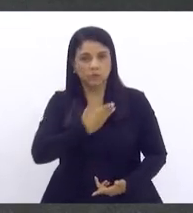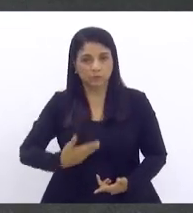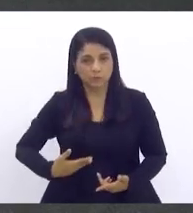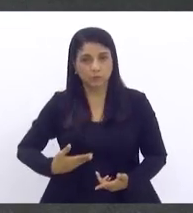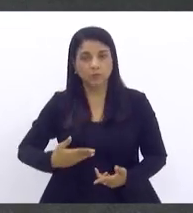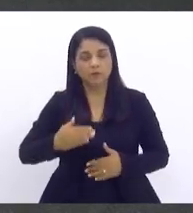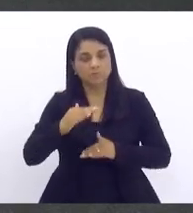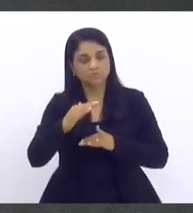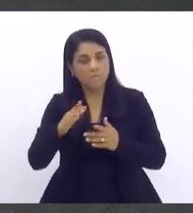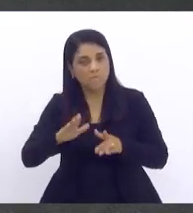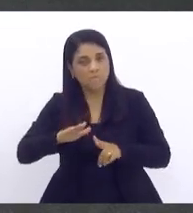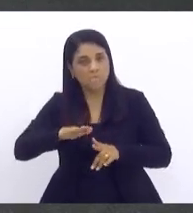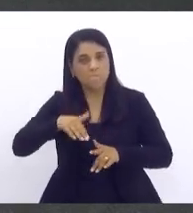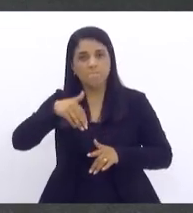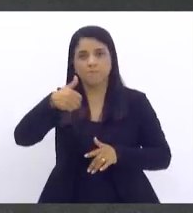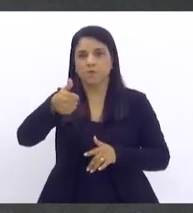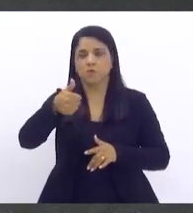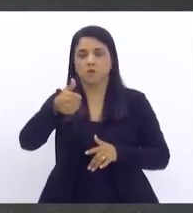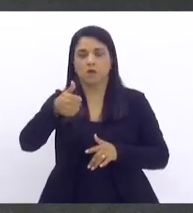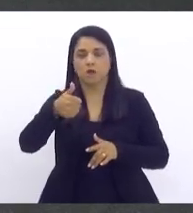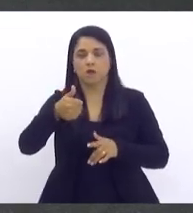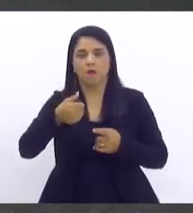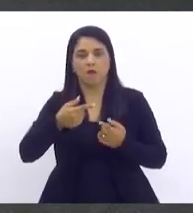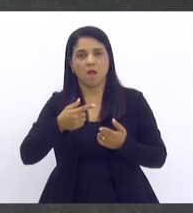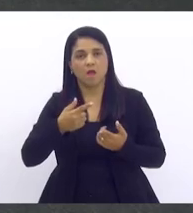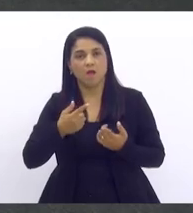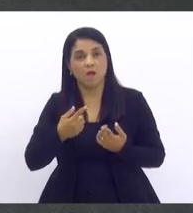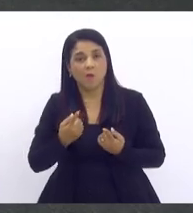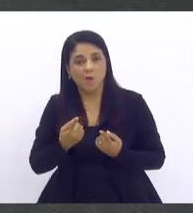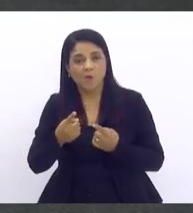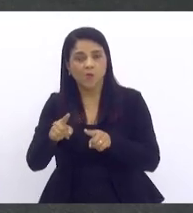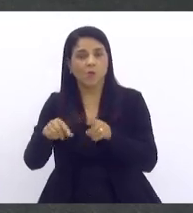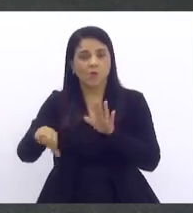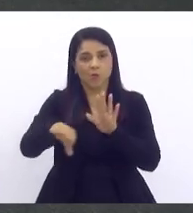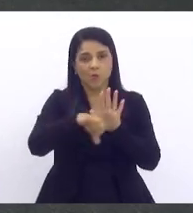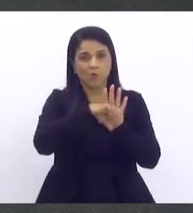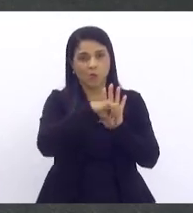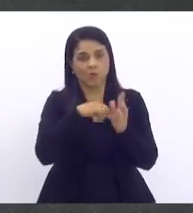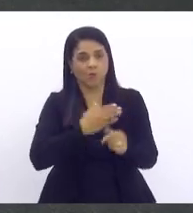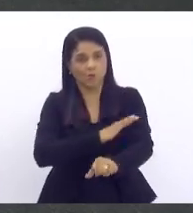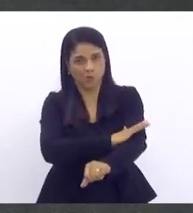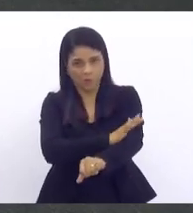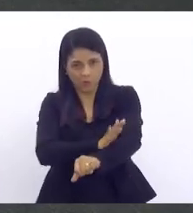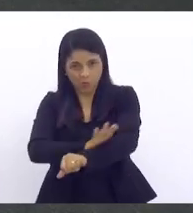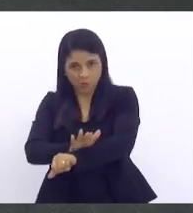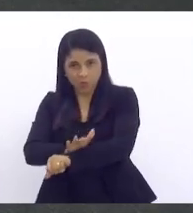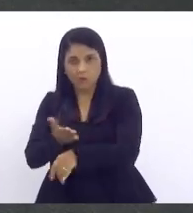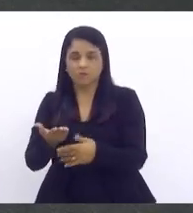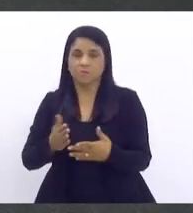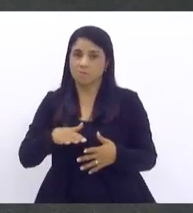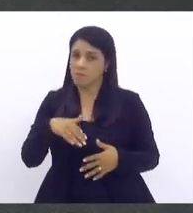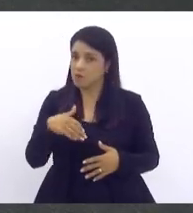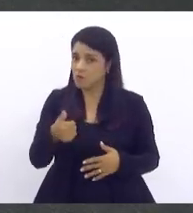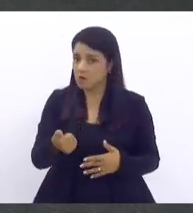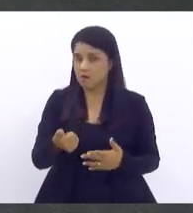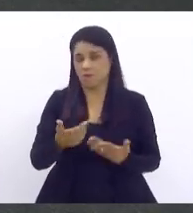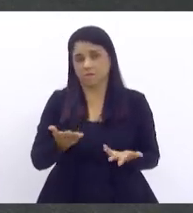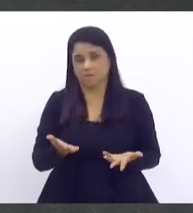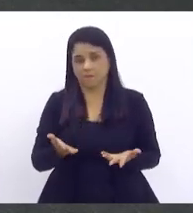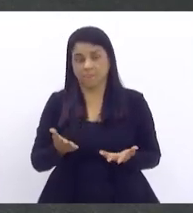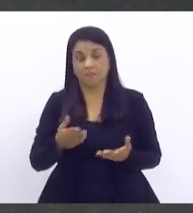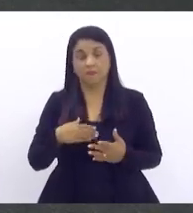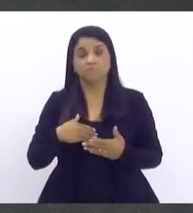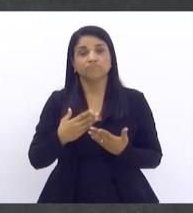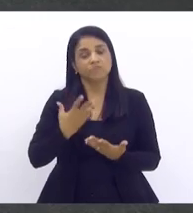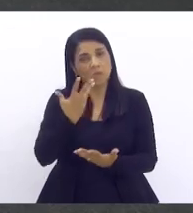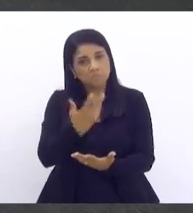racismo e da violência contra as religiões de matriz africana. E aí, senhor presidente, aprovamos o Observatório